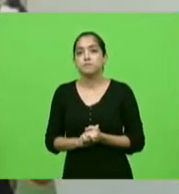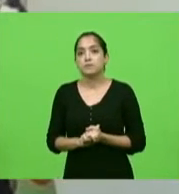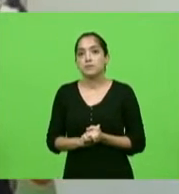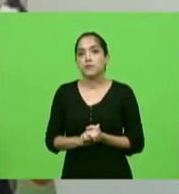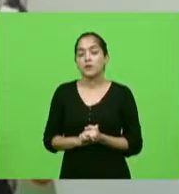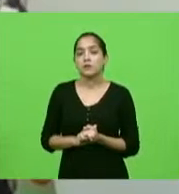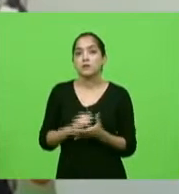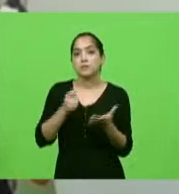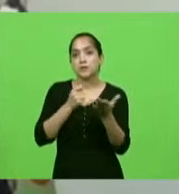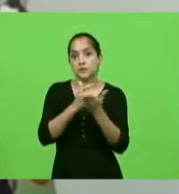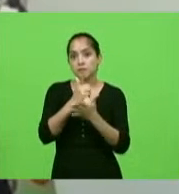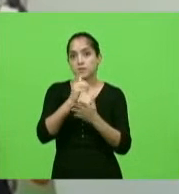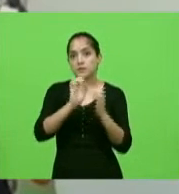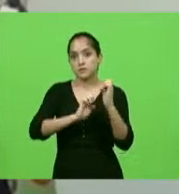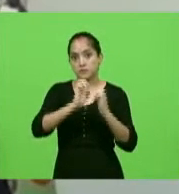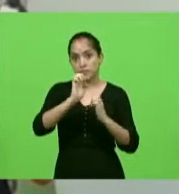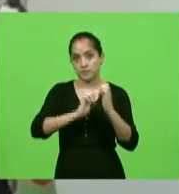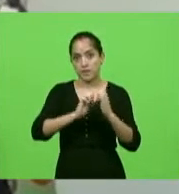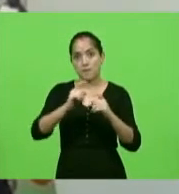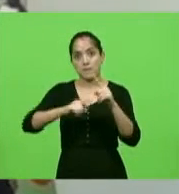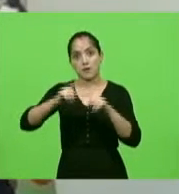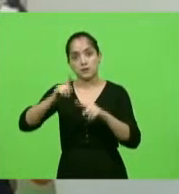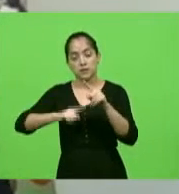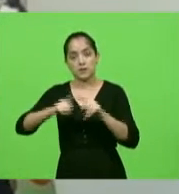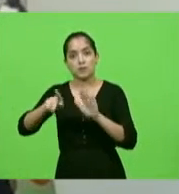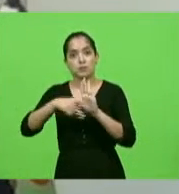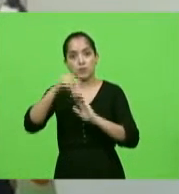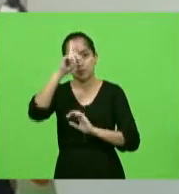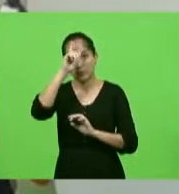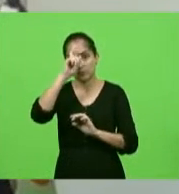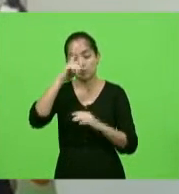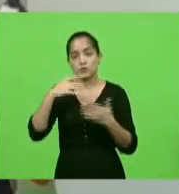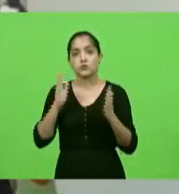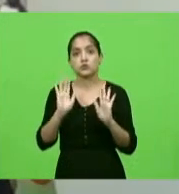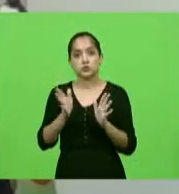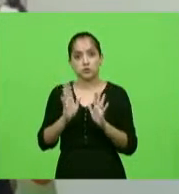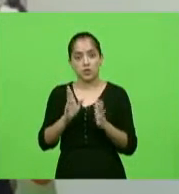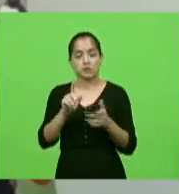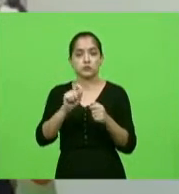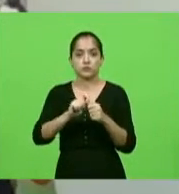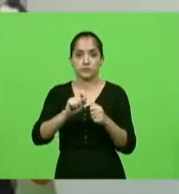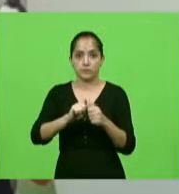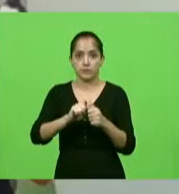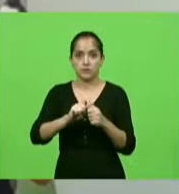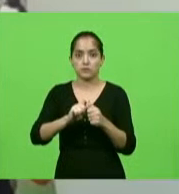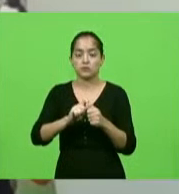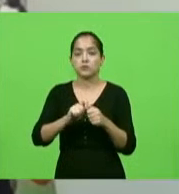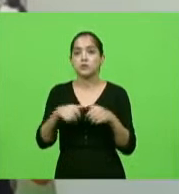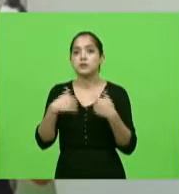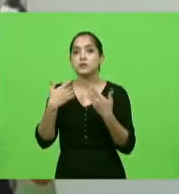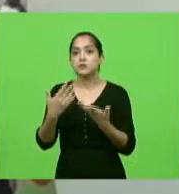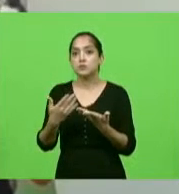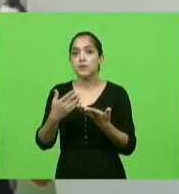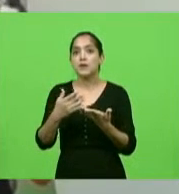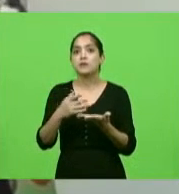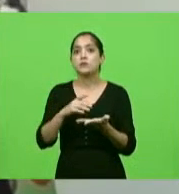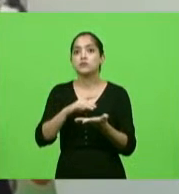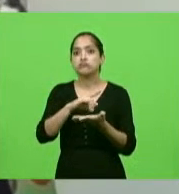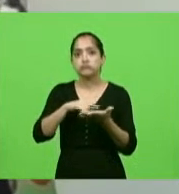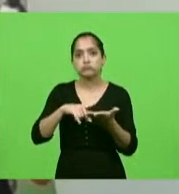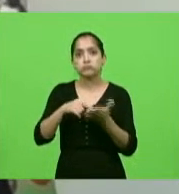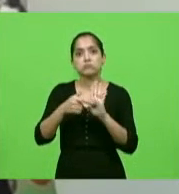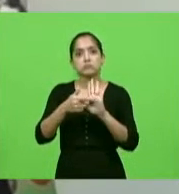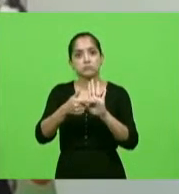os pagamentos para a empresa Veigamed Material Médico Hospitalar já haviam ocorrido, de modo que as notas de empenho